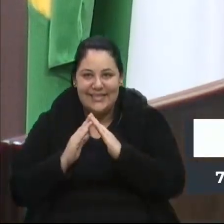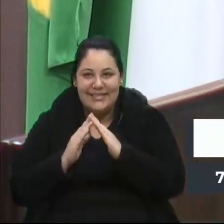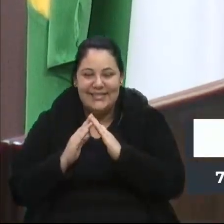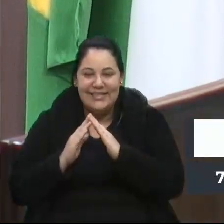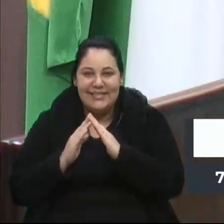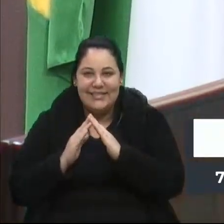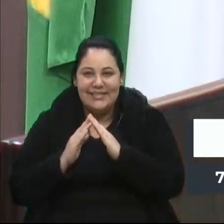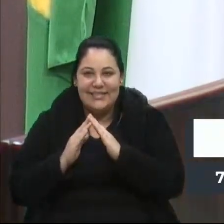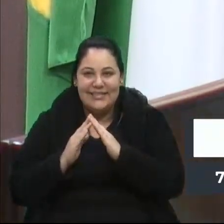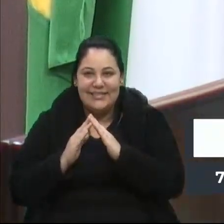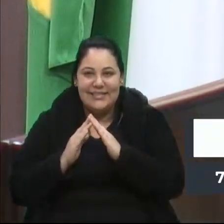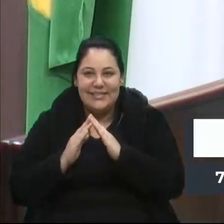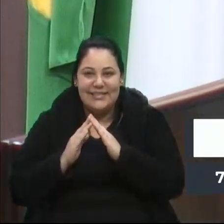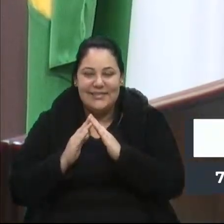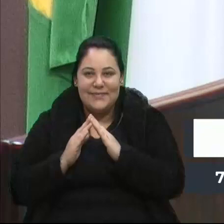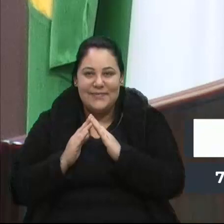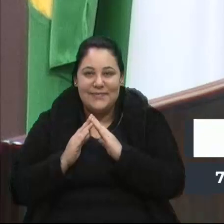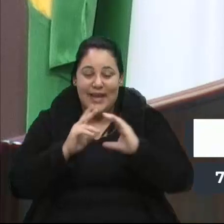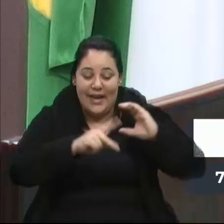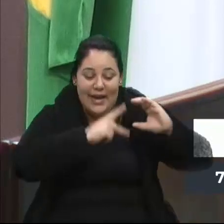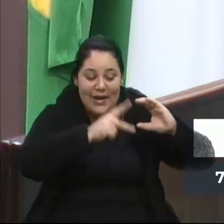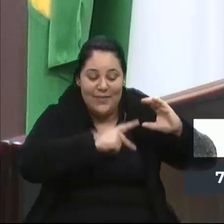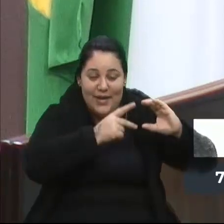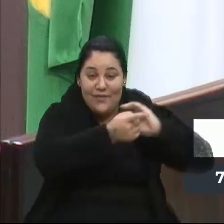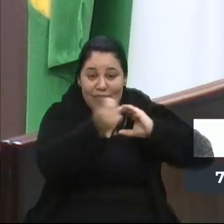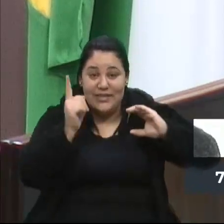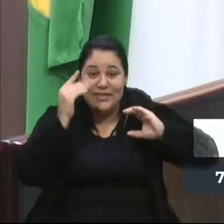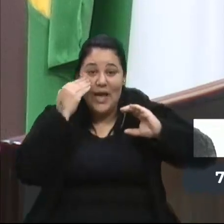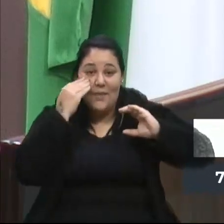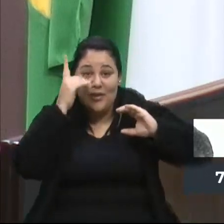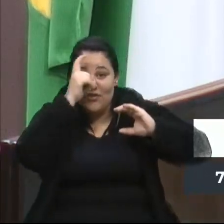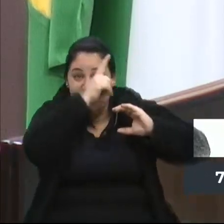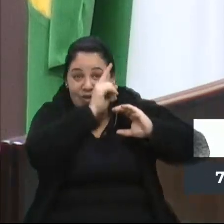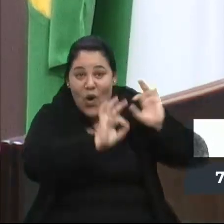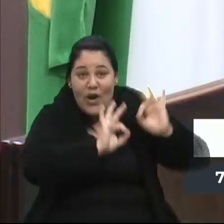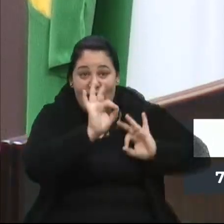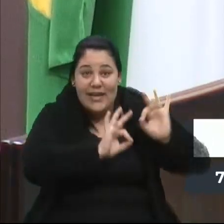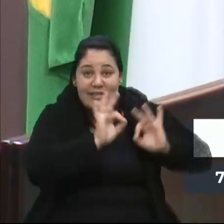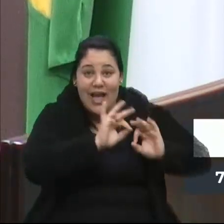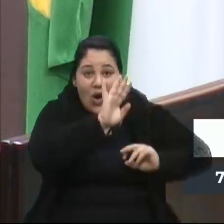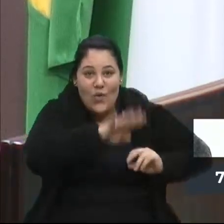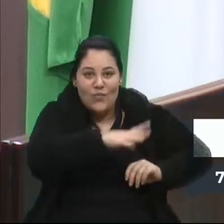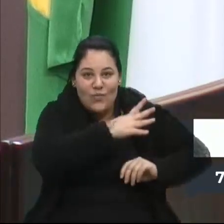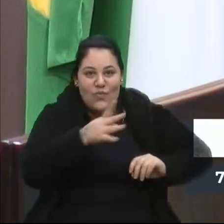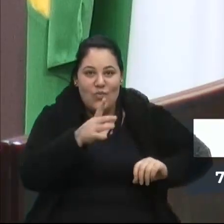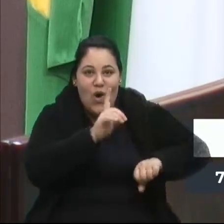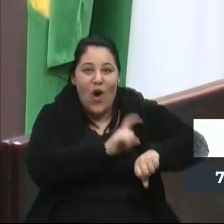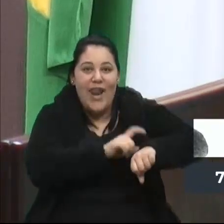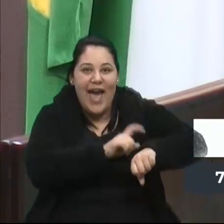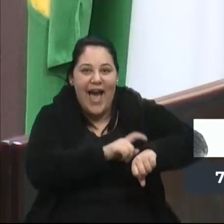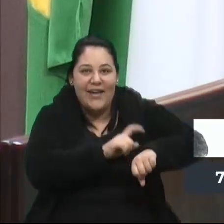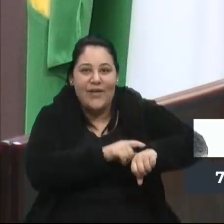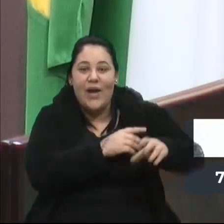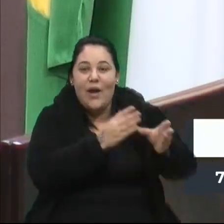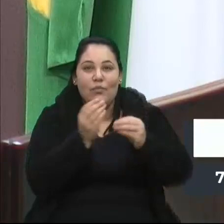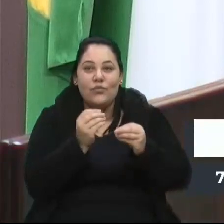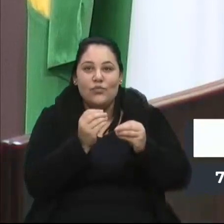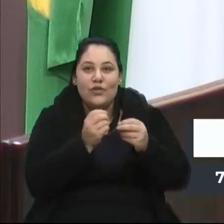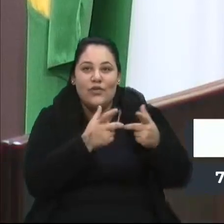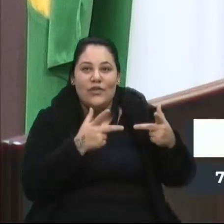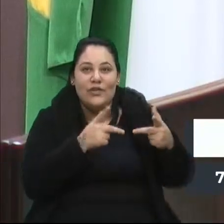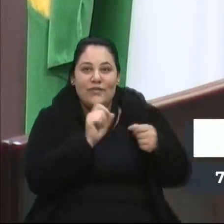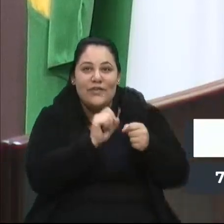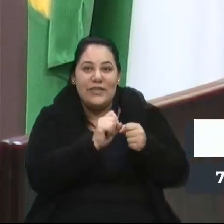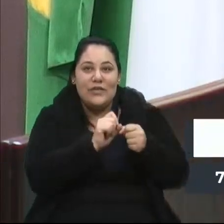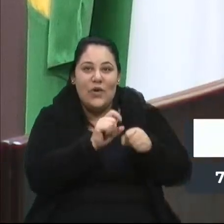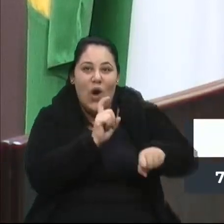aqui sabem disso, o quanto deve ser difícil, que eu já vi em alguns momentos, organizar a escala, porque tem muita gente tendo que fazer hora extra, porque a gente está